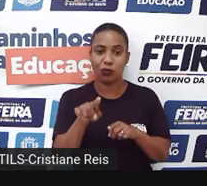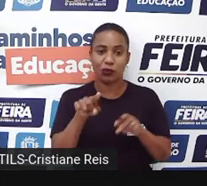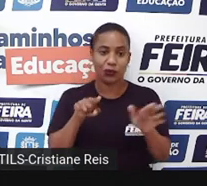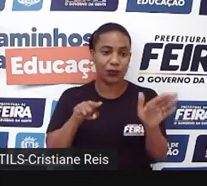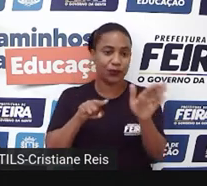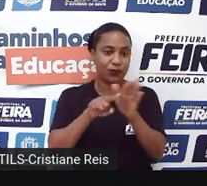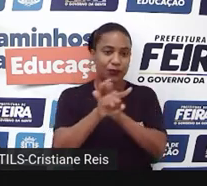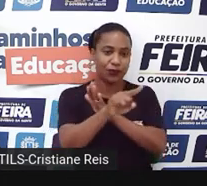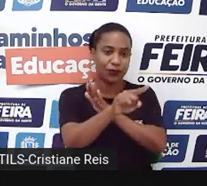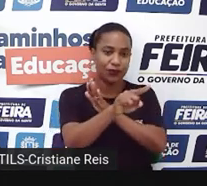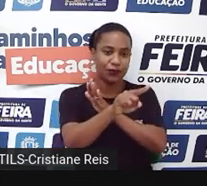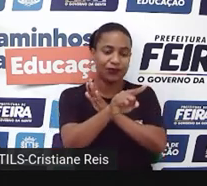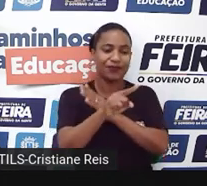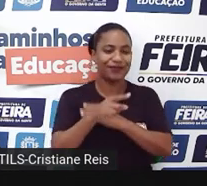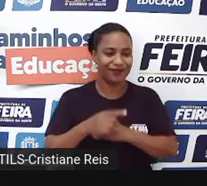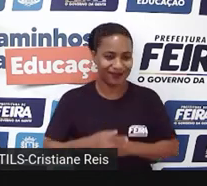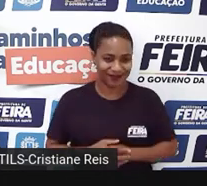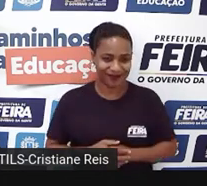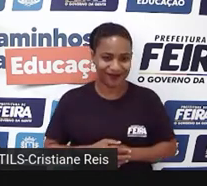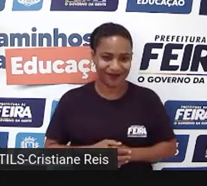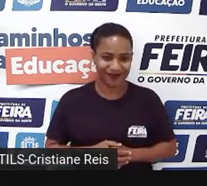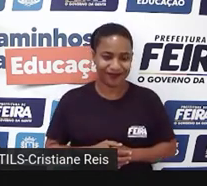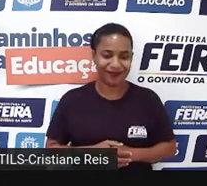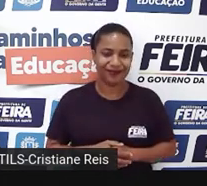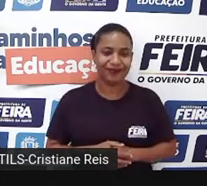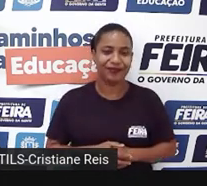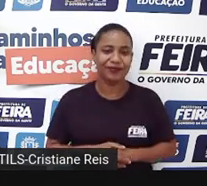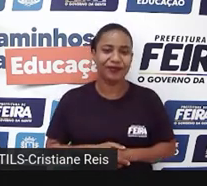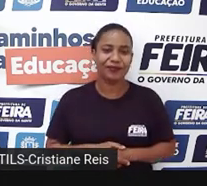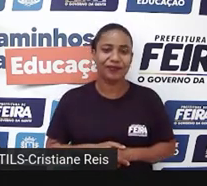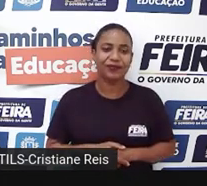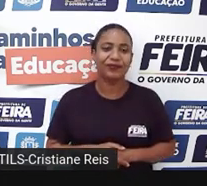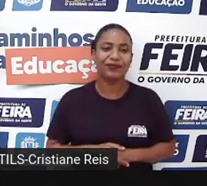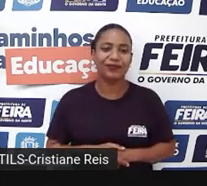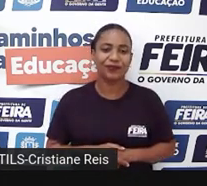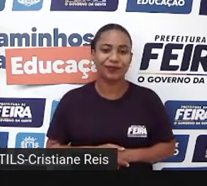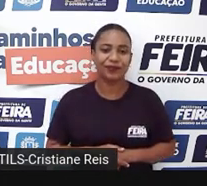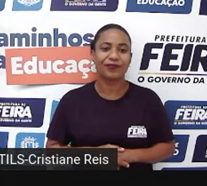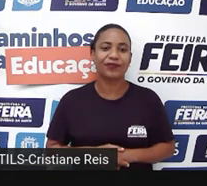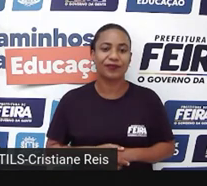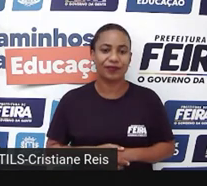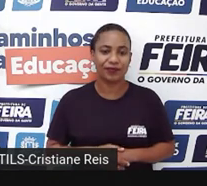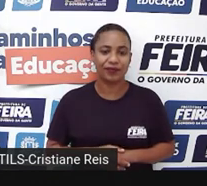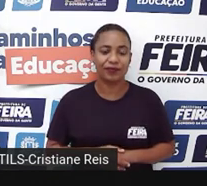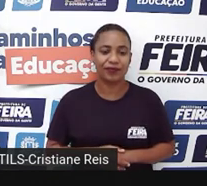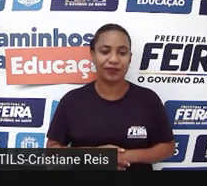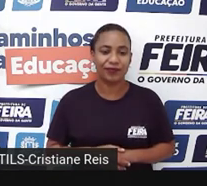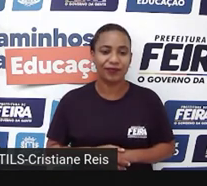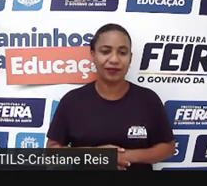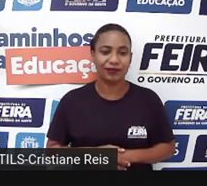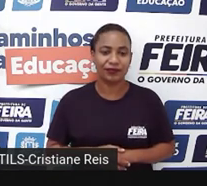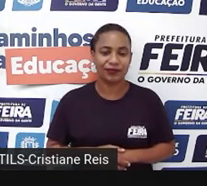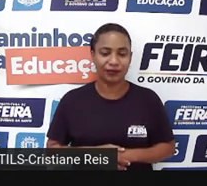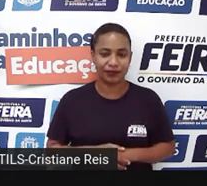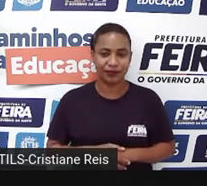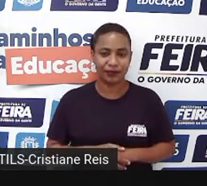neste caso, uma sentença interrogativa. Will Transformers be released